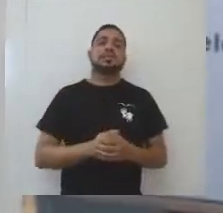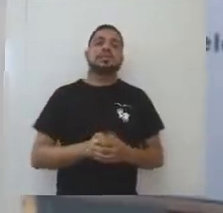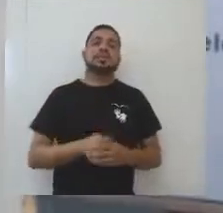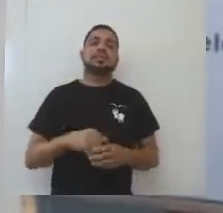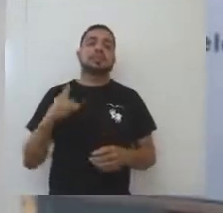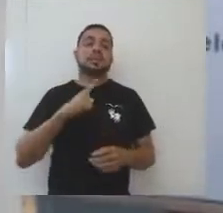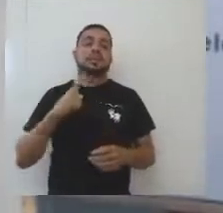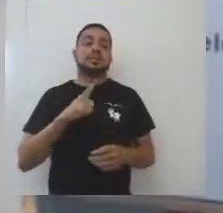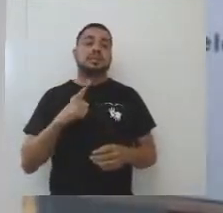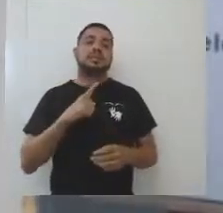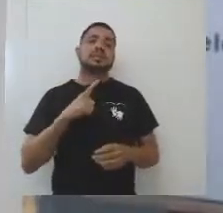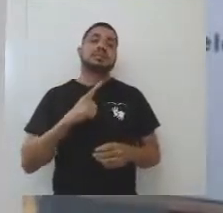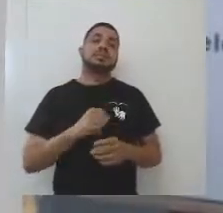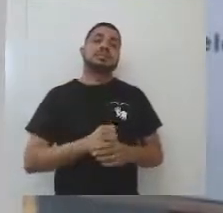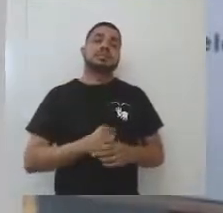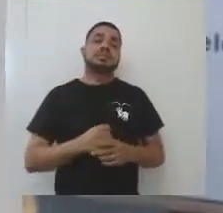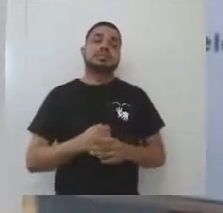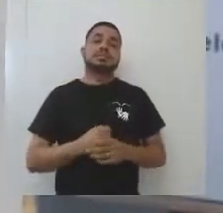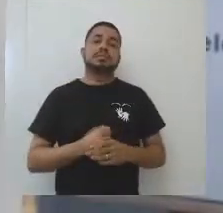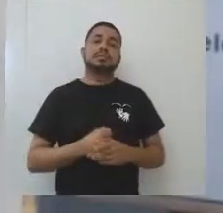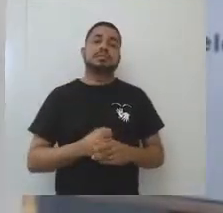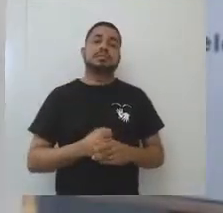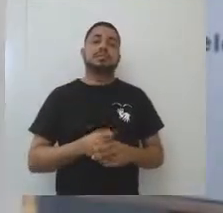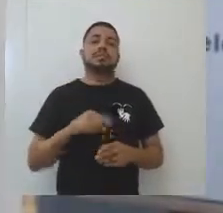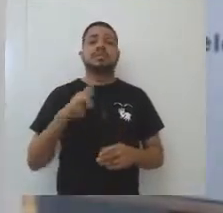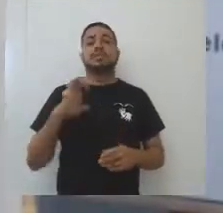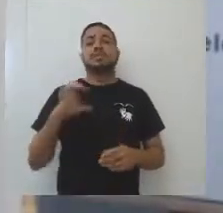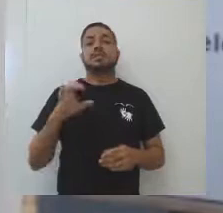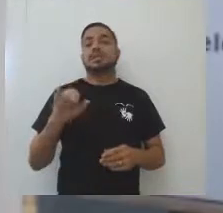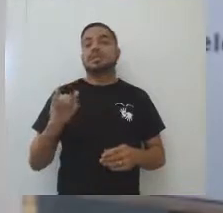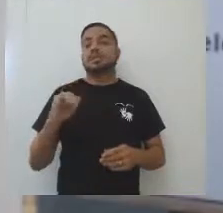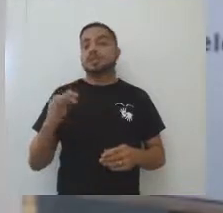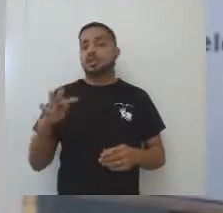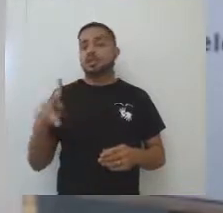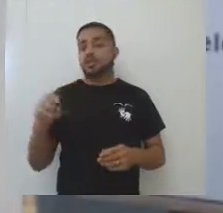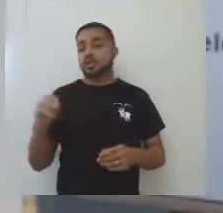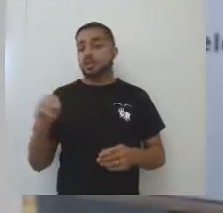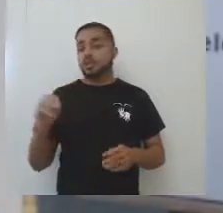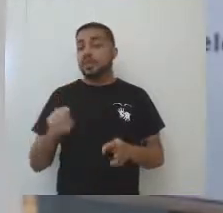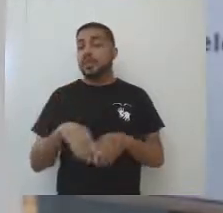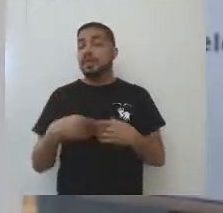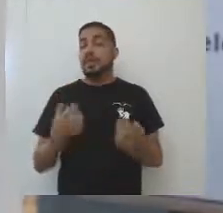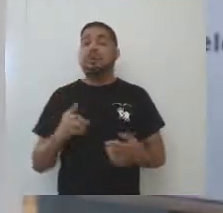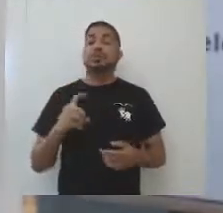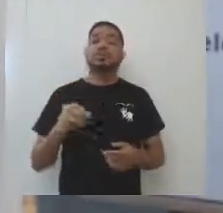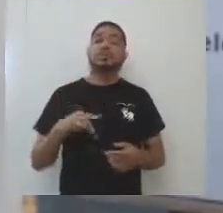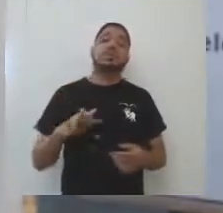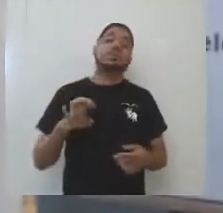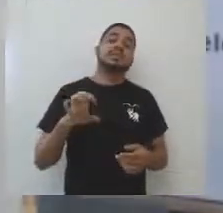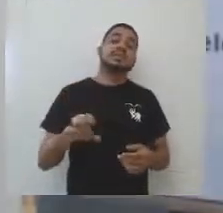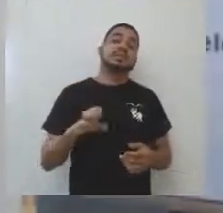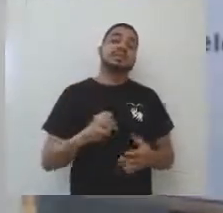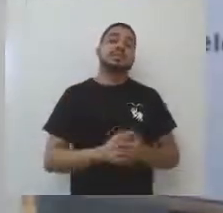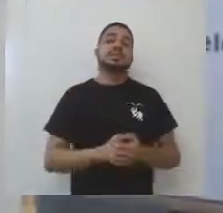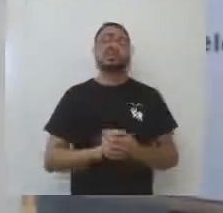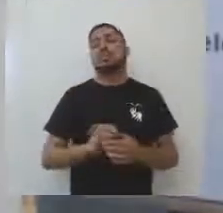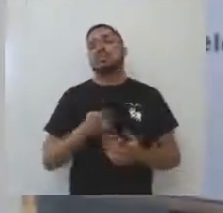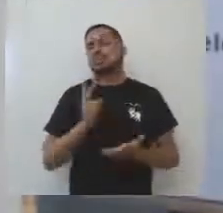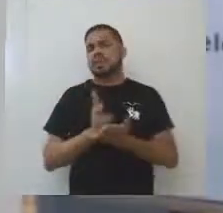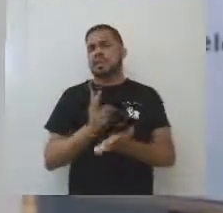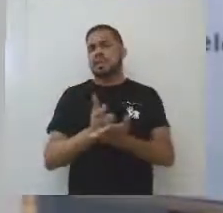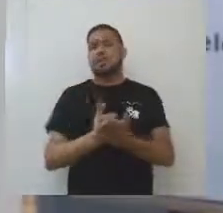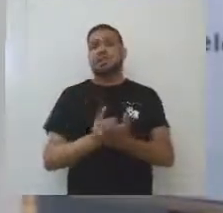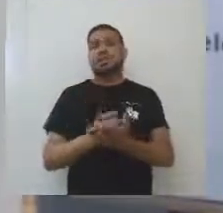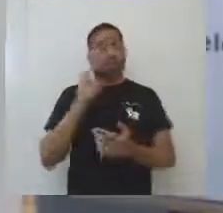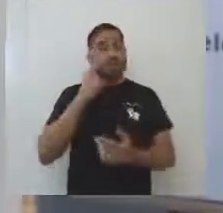você vai ter o dominante e o recessivo. Aí o dominante e o recessivo é assim, toda vez que o